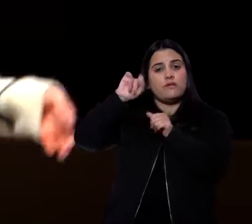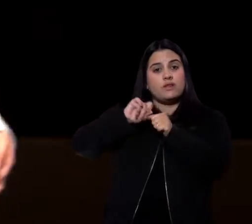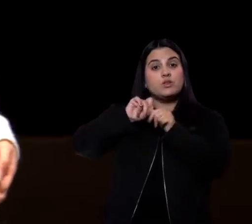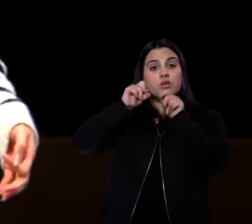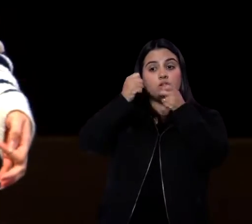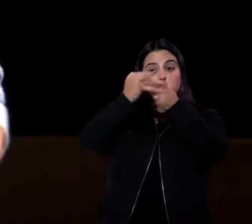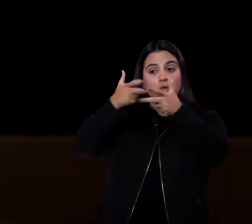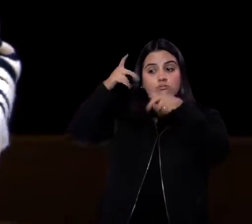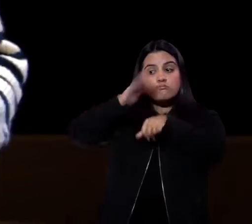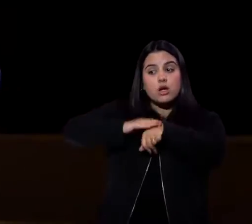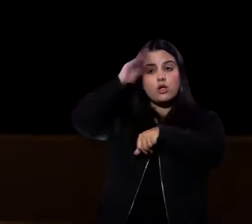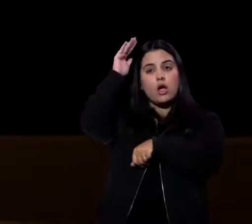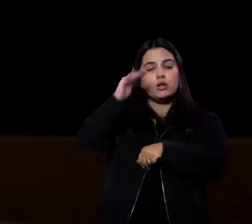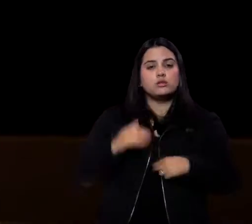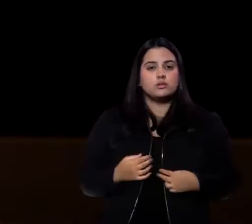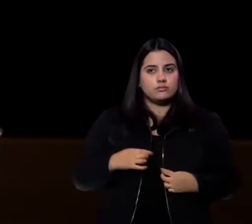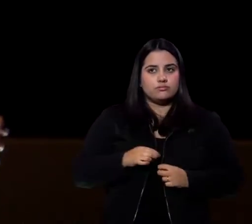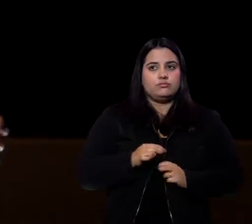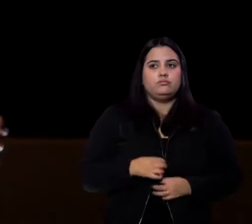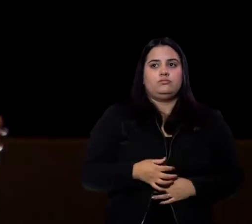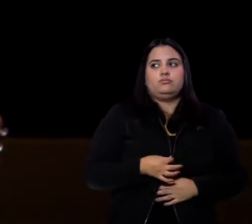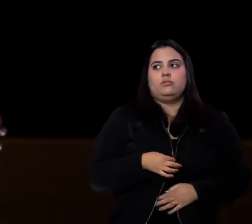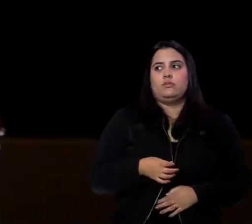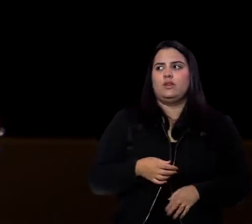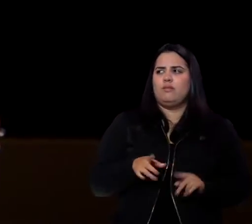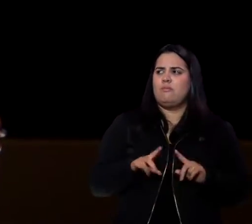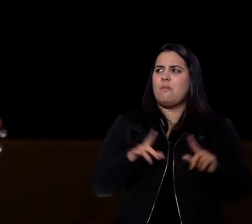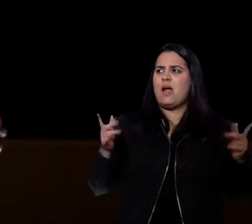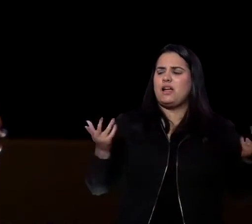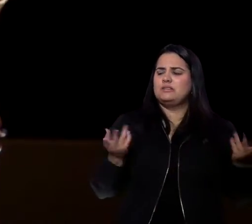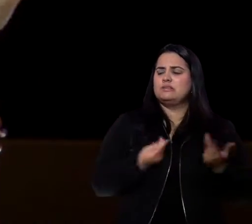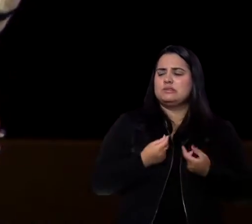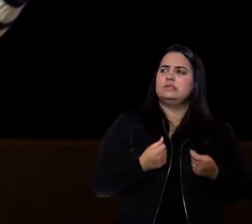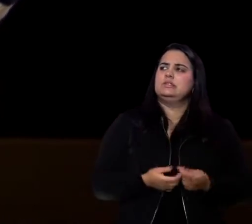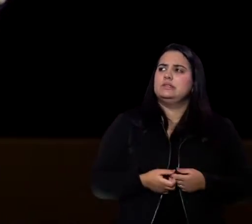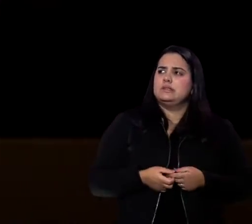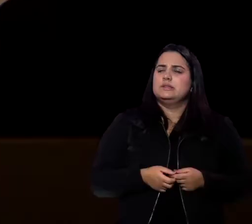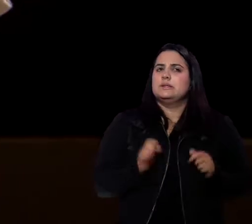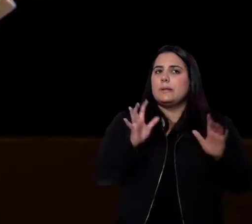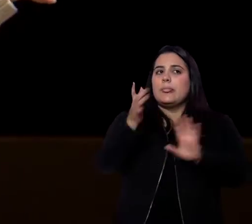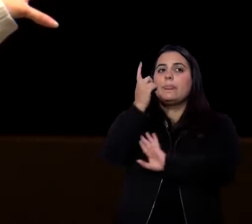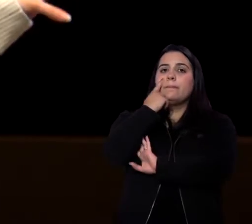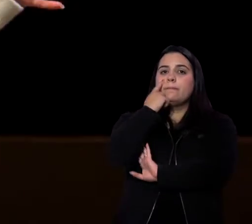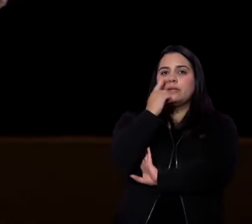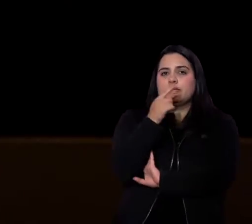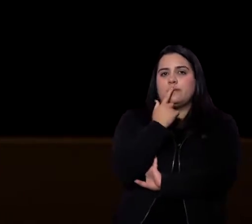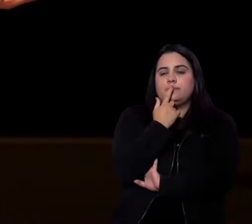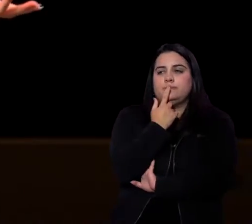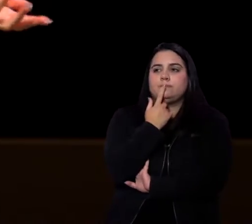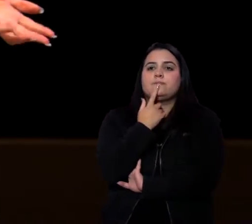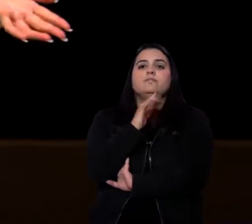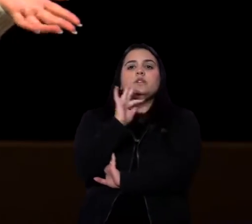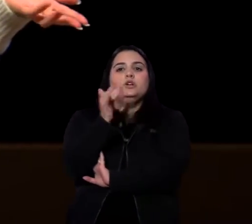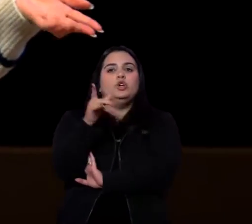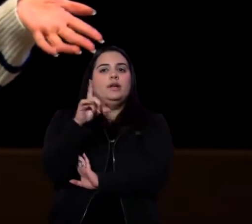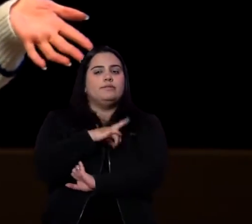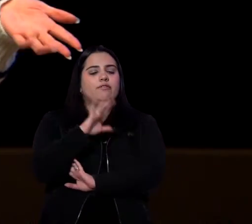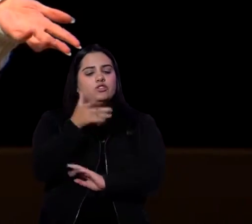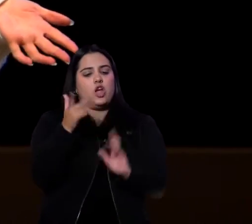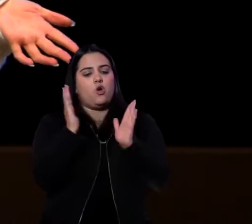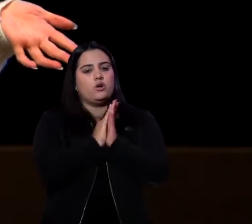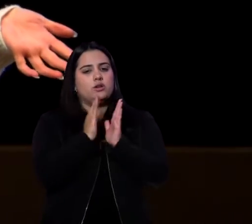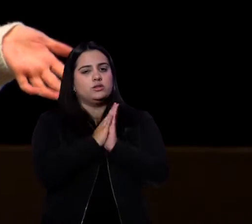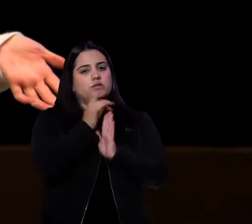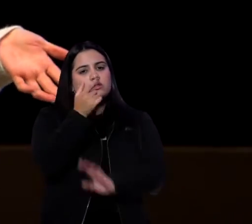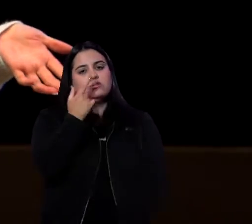ainda maiores. Mas, cara, para pensar aí, já teve muitas orações que você fica,